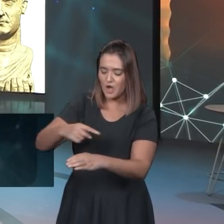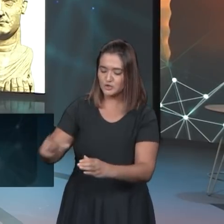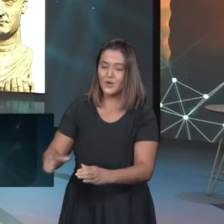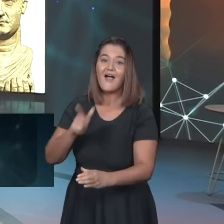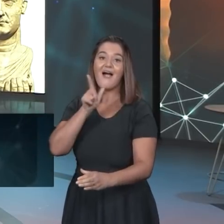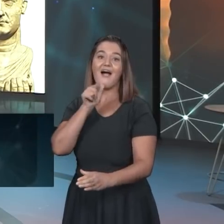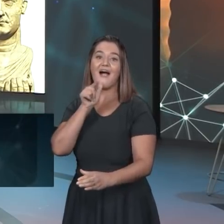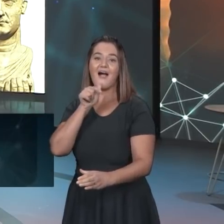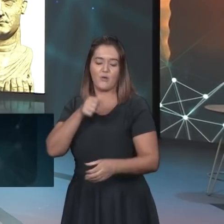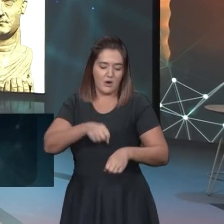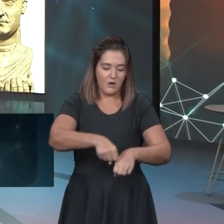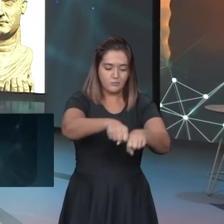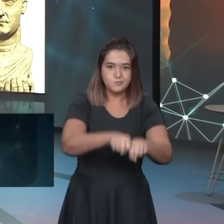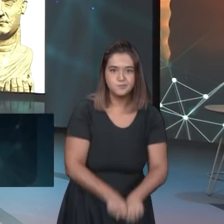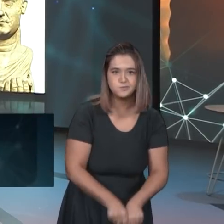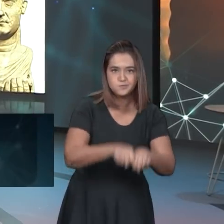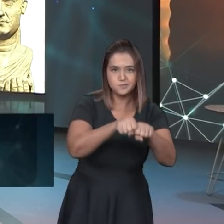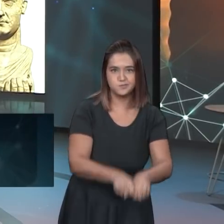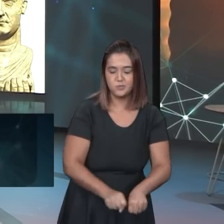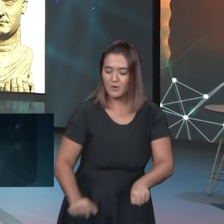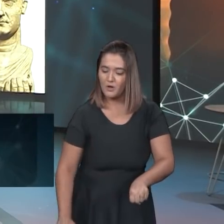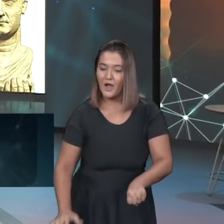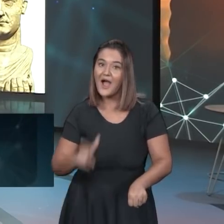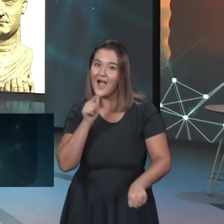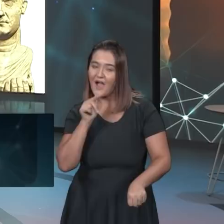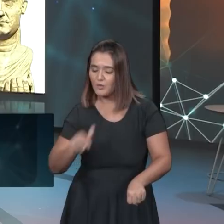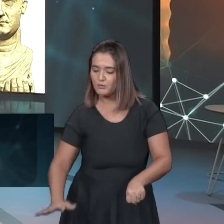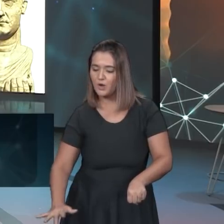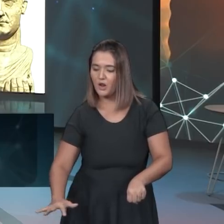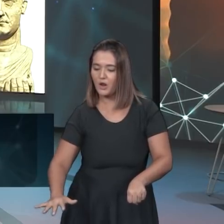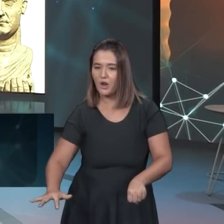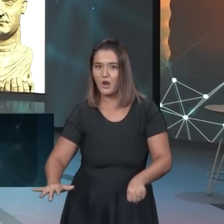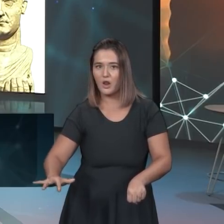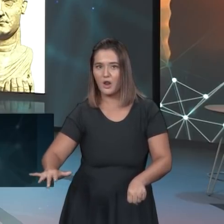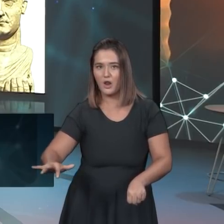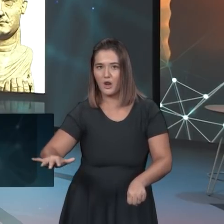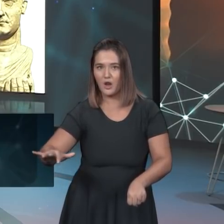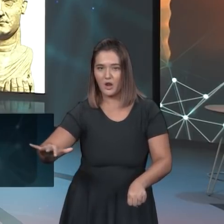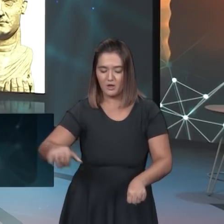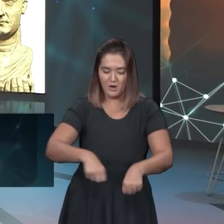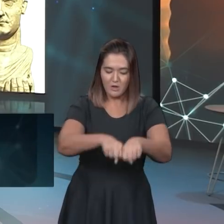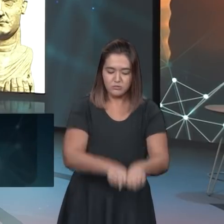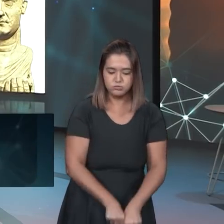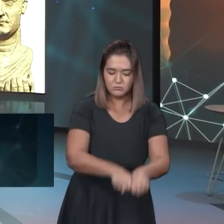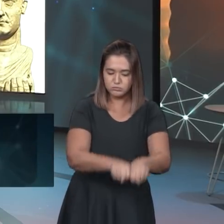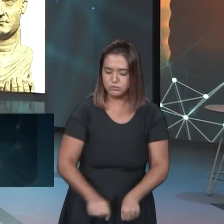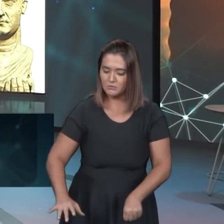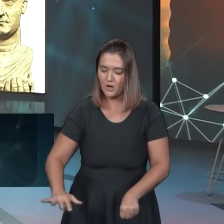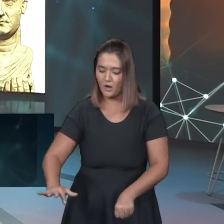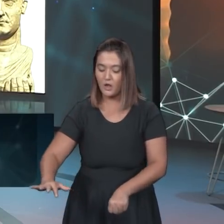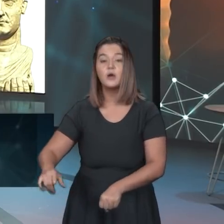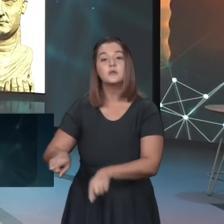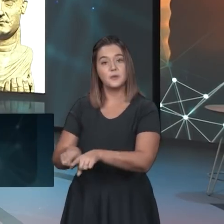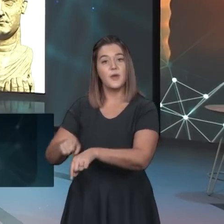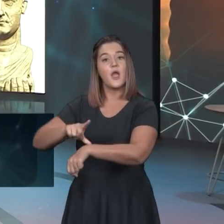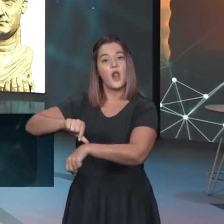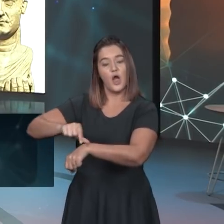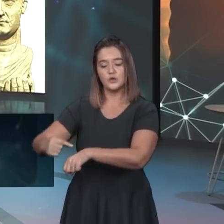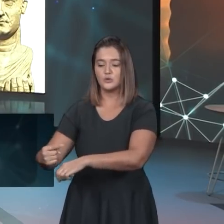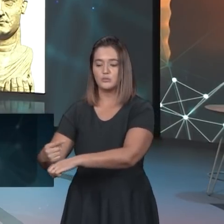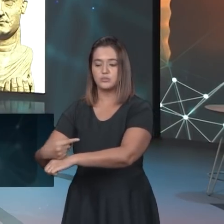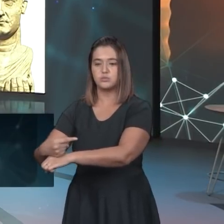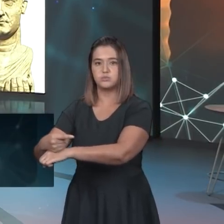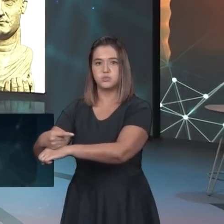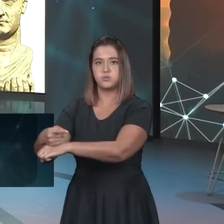e à medida que a água vai subindo, subindo, subindo, todo o ponteiro do relógio também vai subindo, subindo. E quando você chega